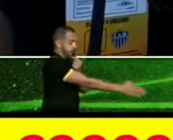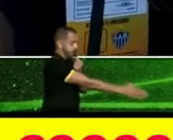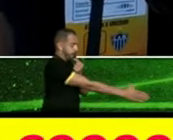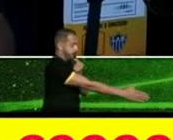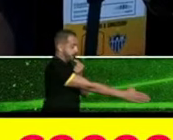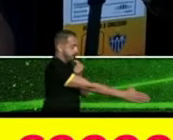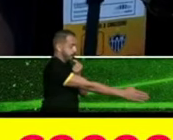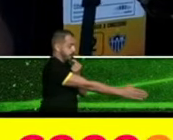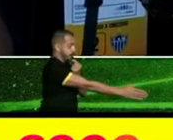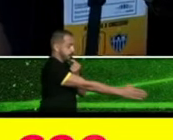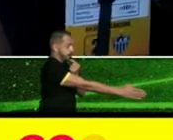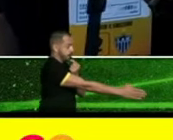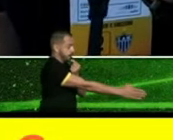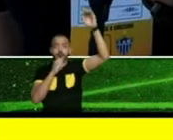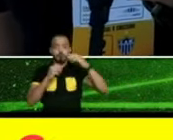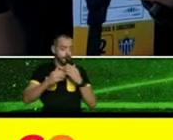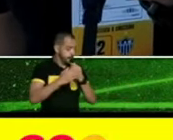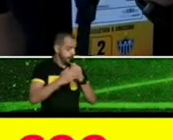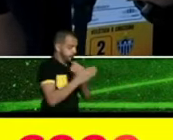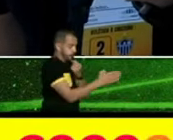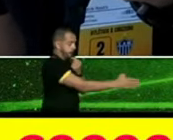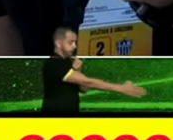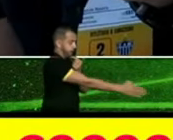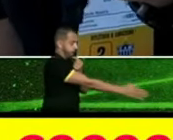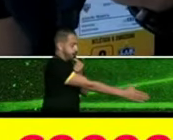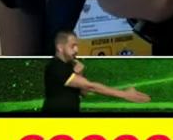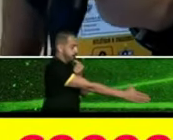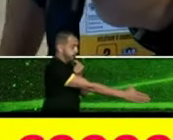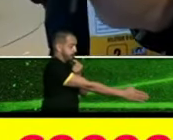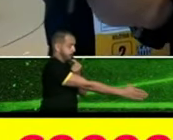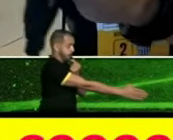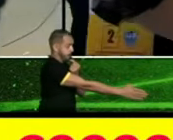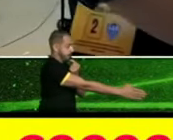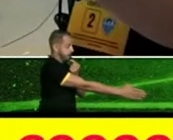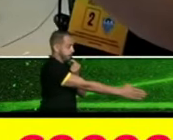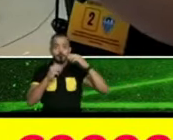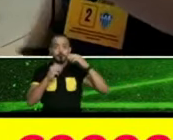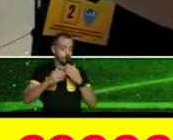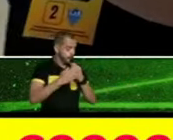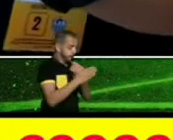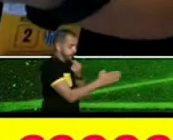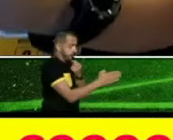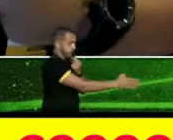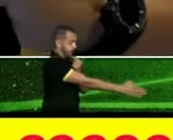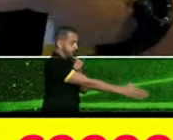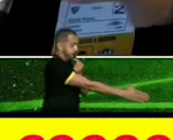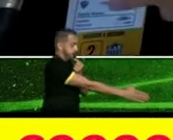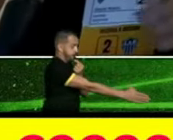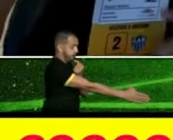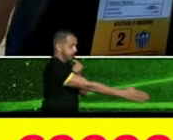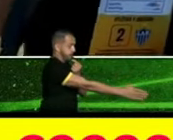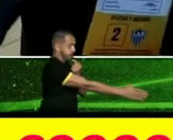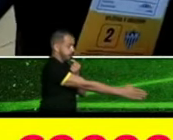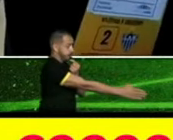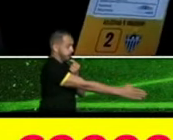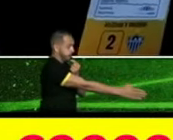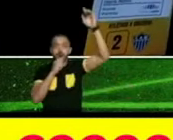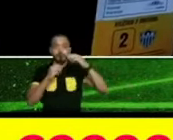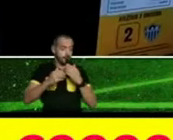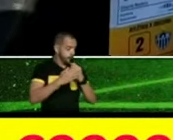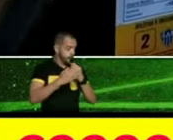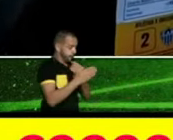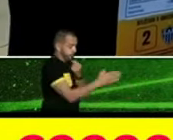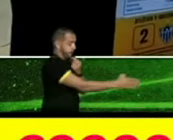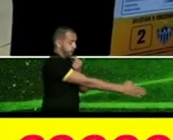driblou o goleiro entrou com bola e tudo quase isso lá dentro o que esmaga a rede do goleiro